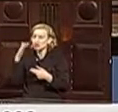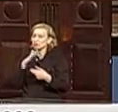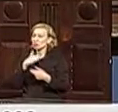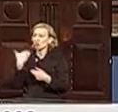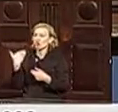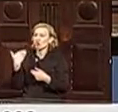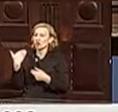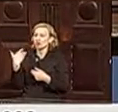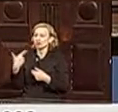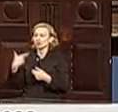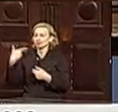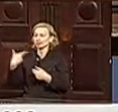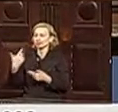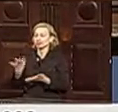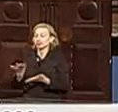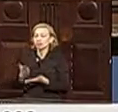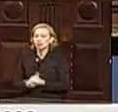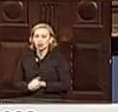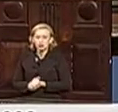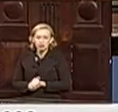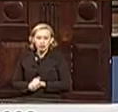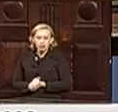arma de fogo.